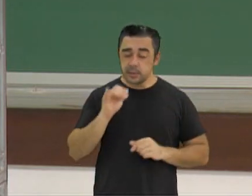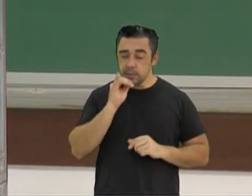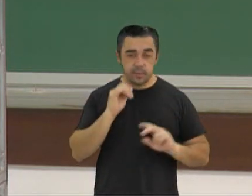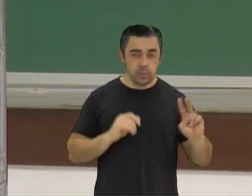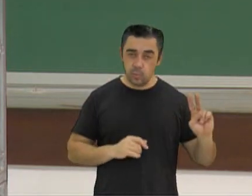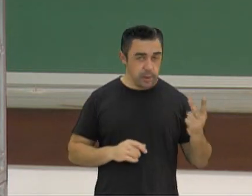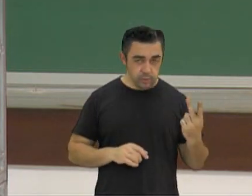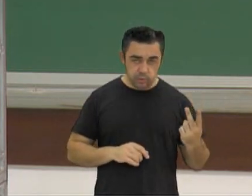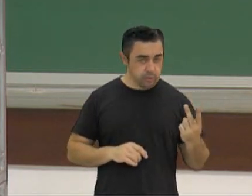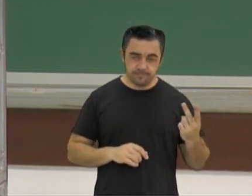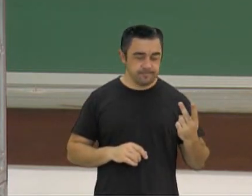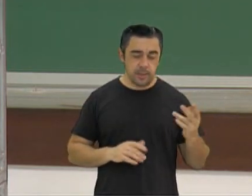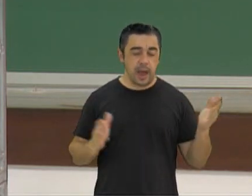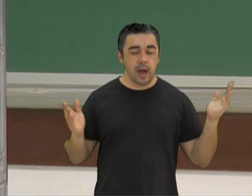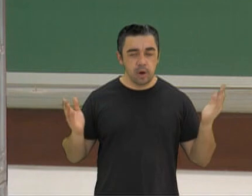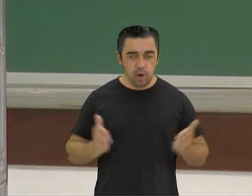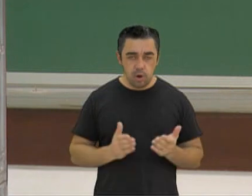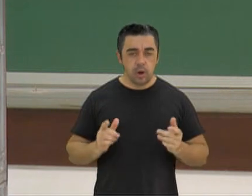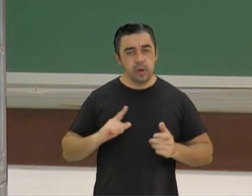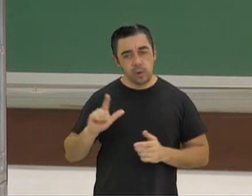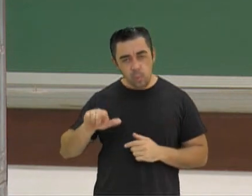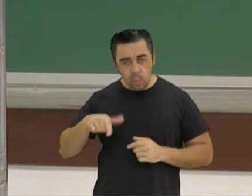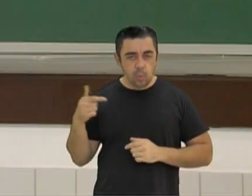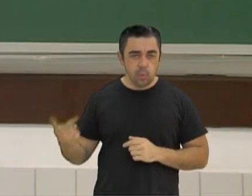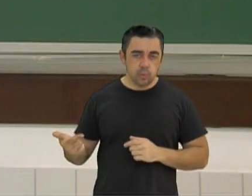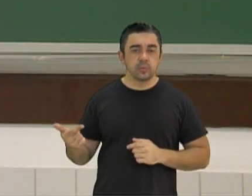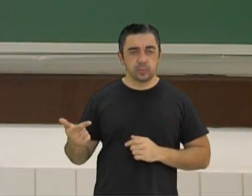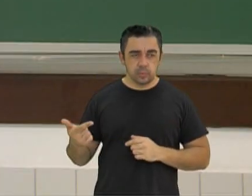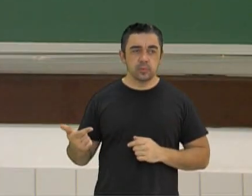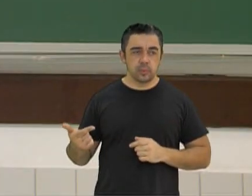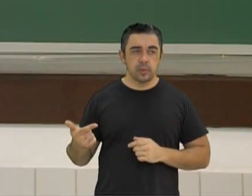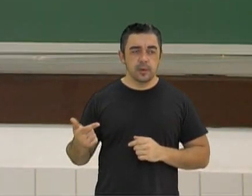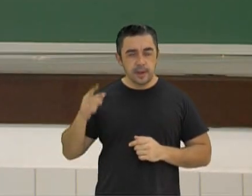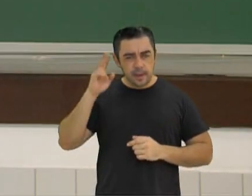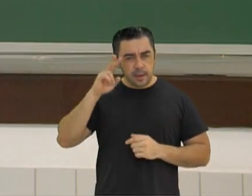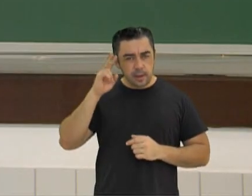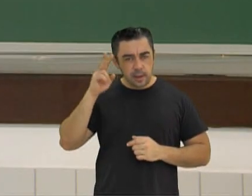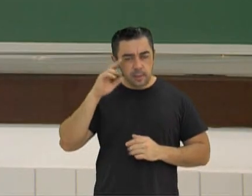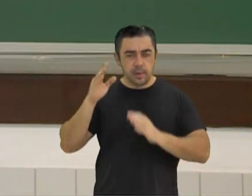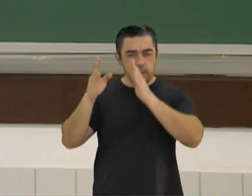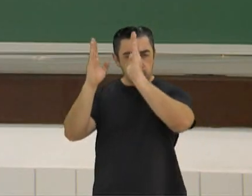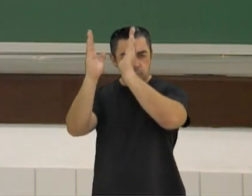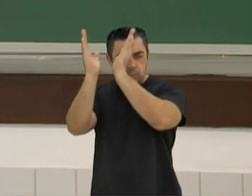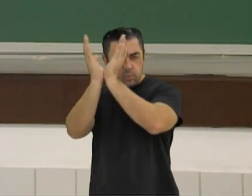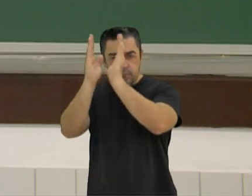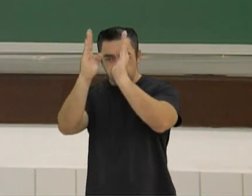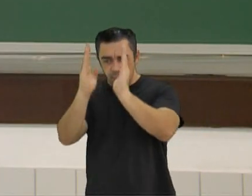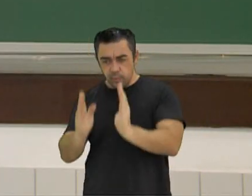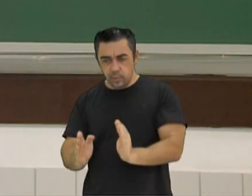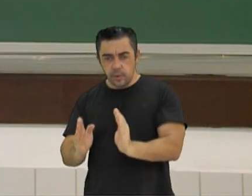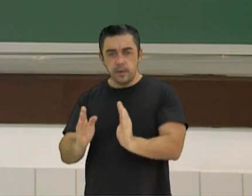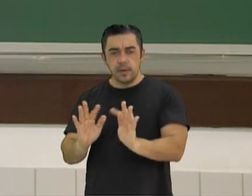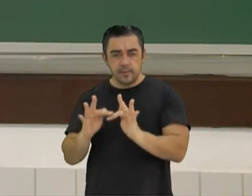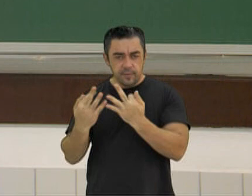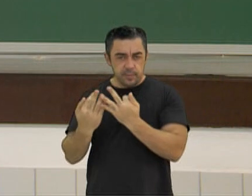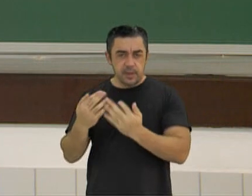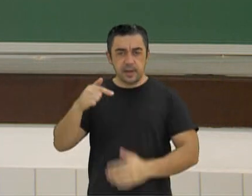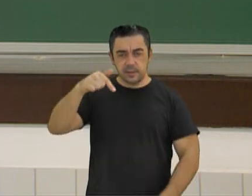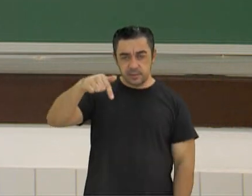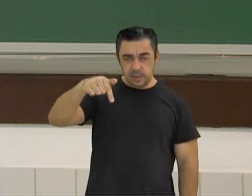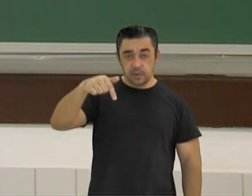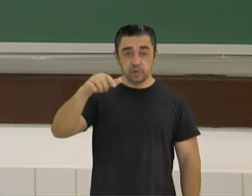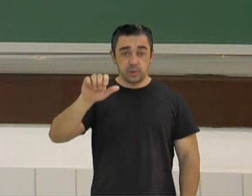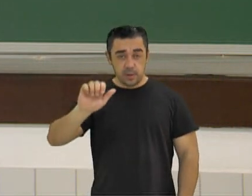o hidrogênio, nós trabalhamos, então, com um halogênio. Lembra, né? Os halogênios pertencem lá à família